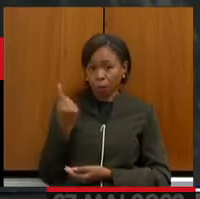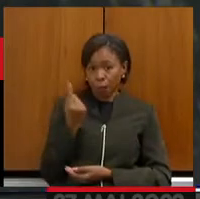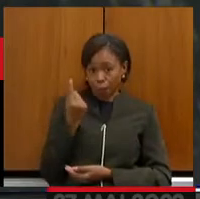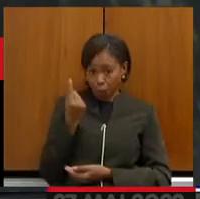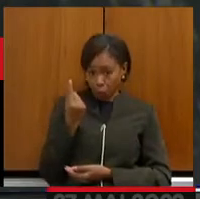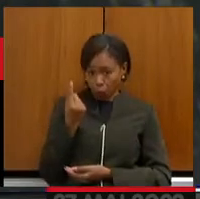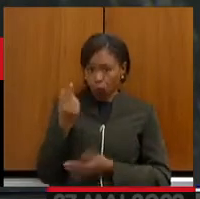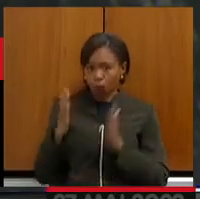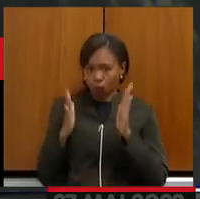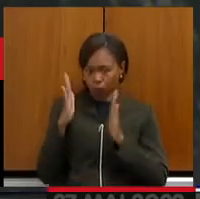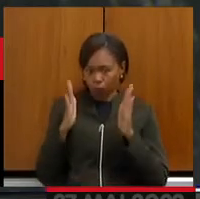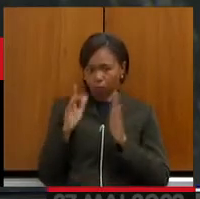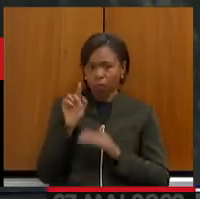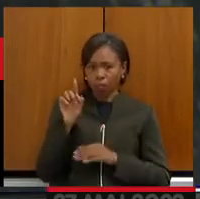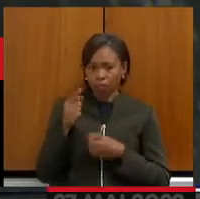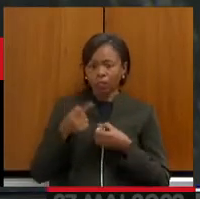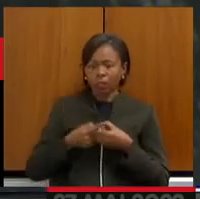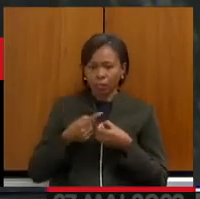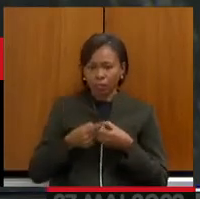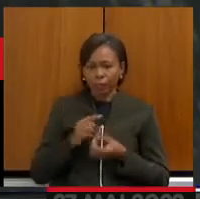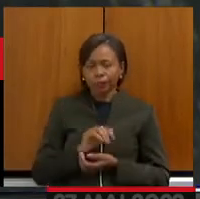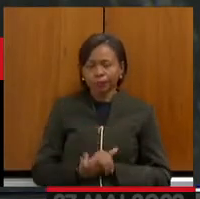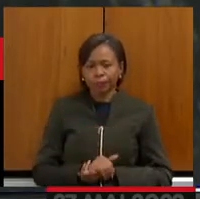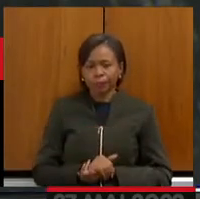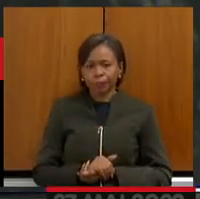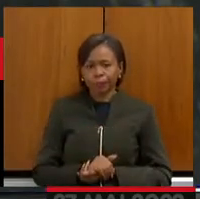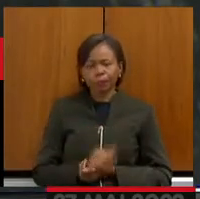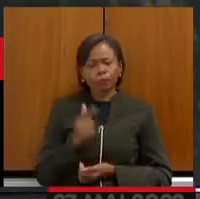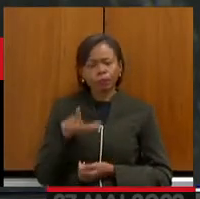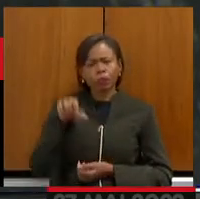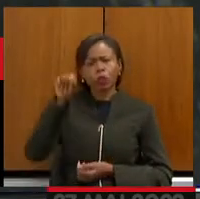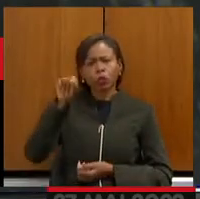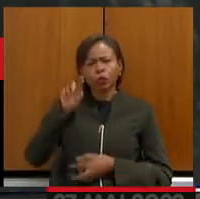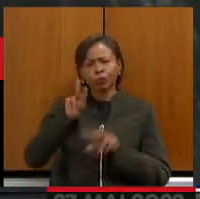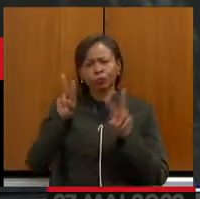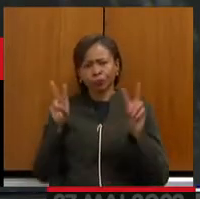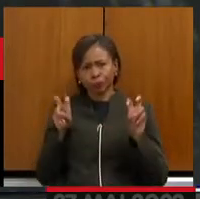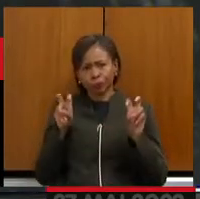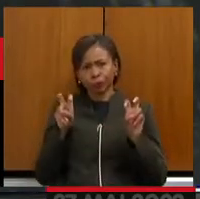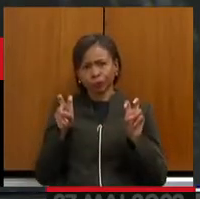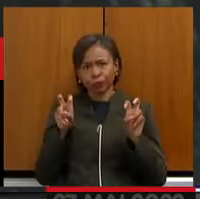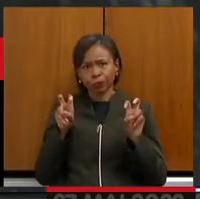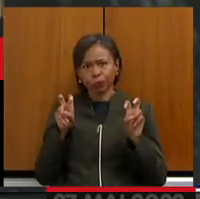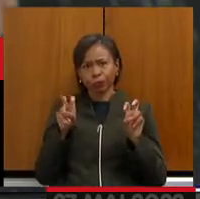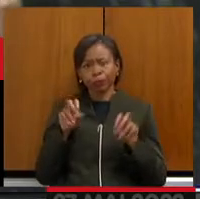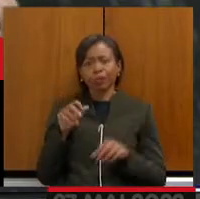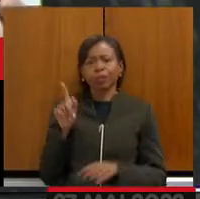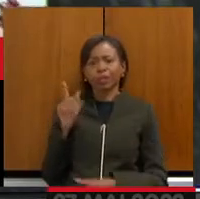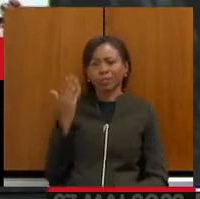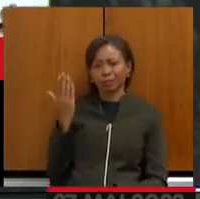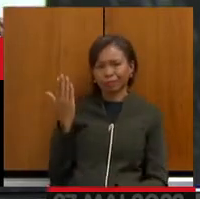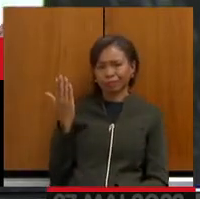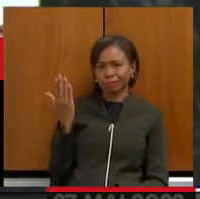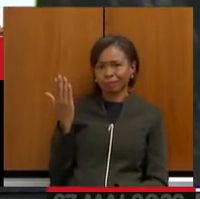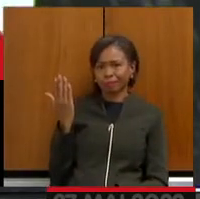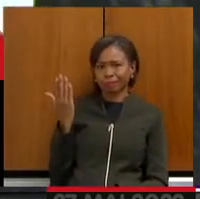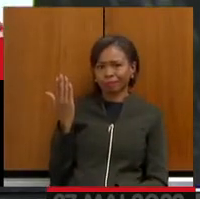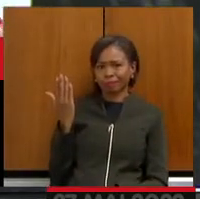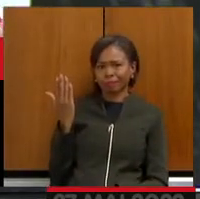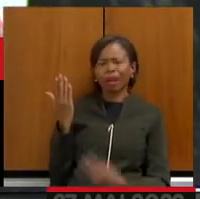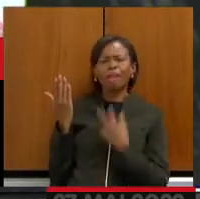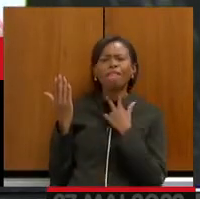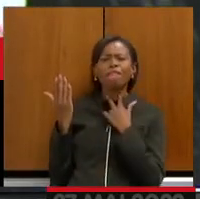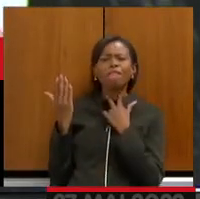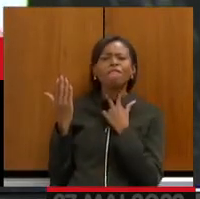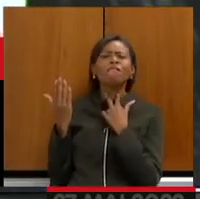mandato né na cidade de São Domingos das Dores eu escolhi como tema e a voz porque a voz